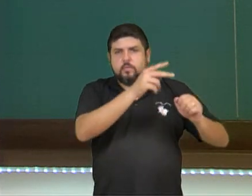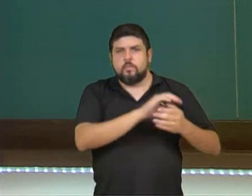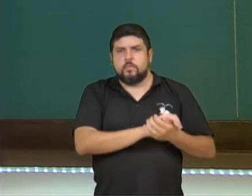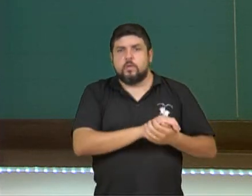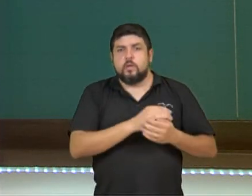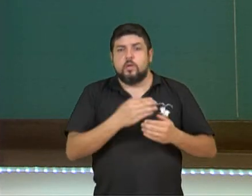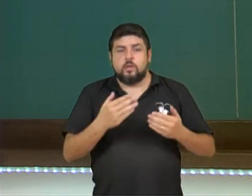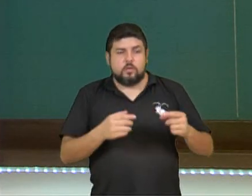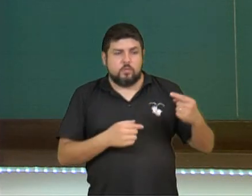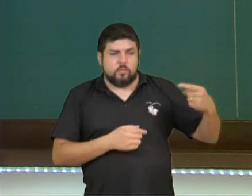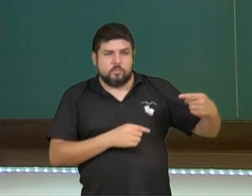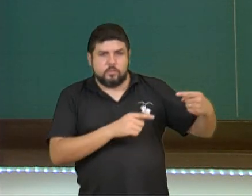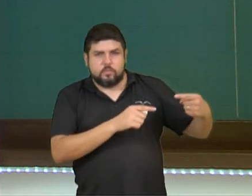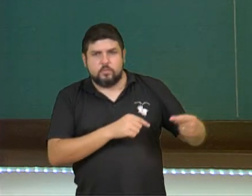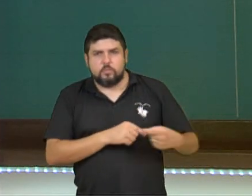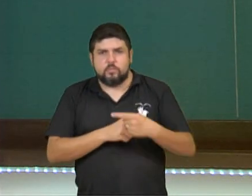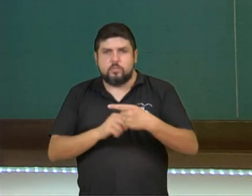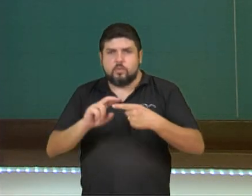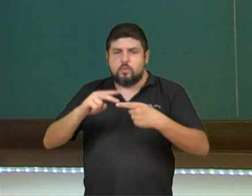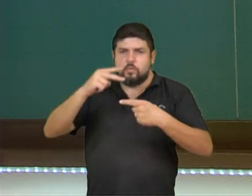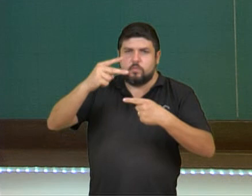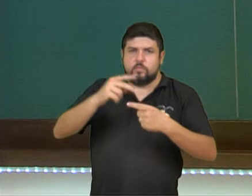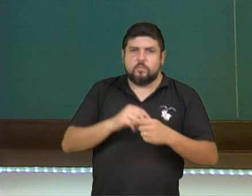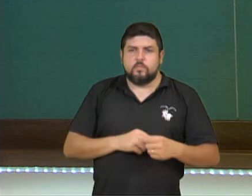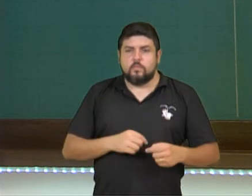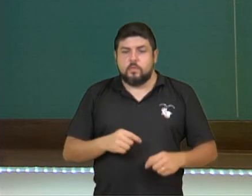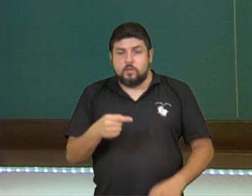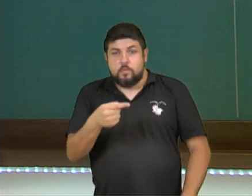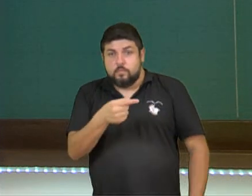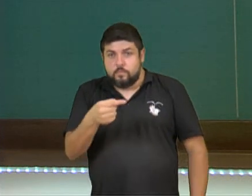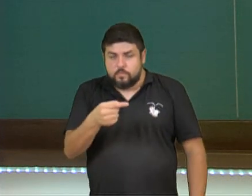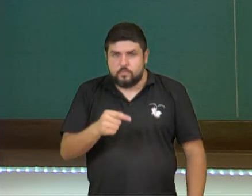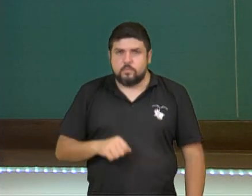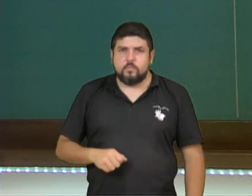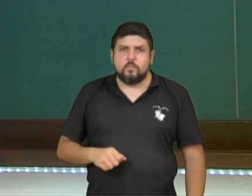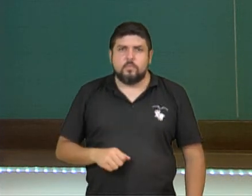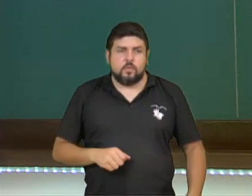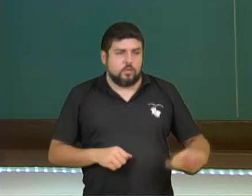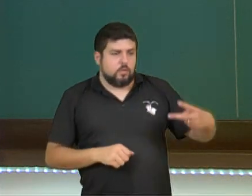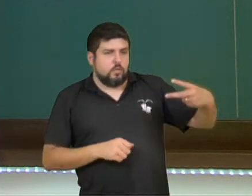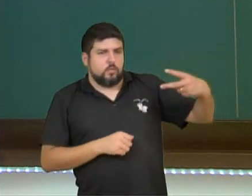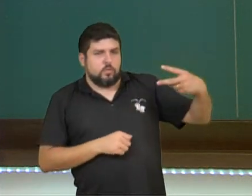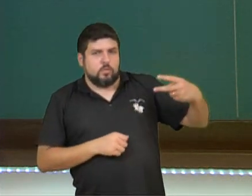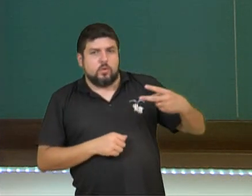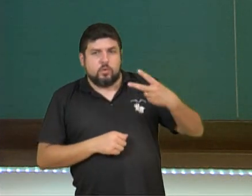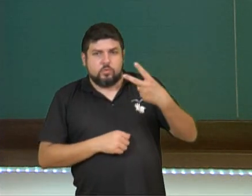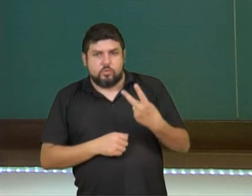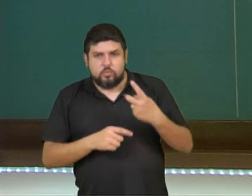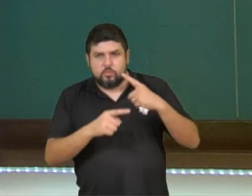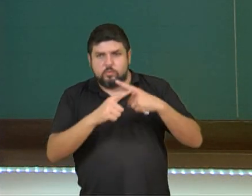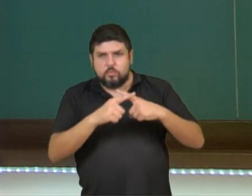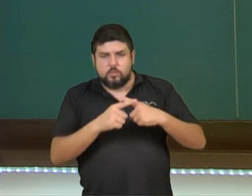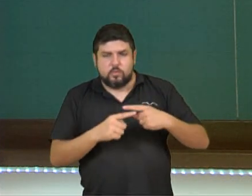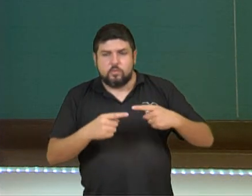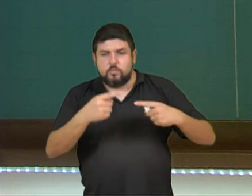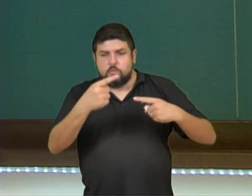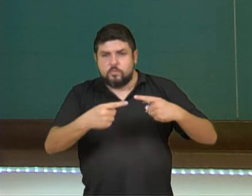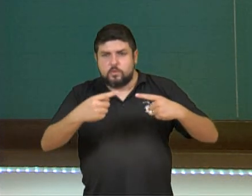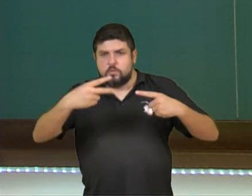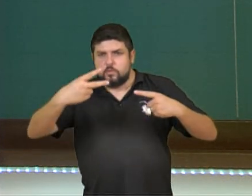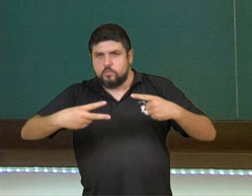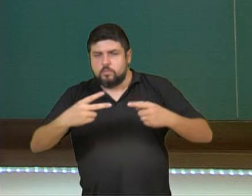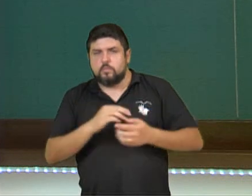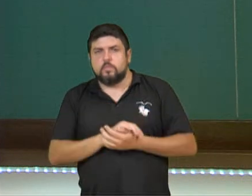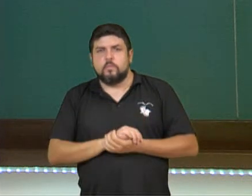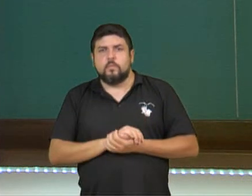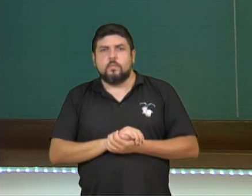do primeiro, menos, aqui que é menos, 2 vezes o primeiro termo vezes o segundo termo, mais